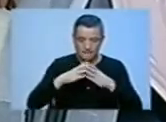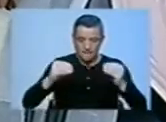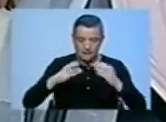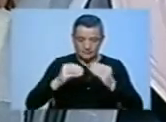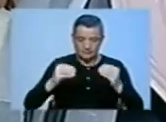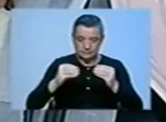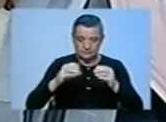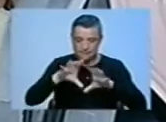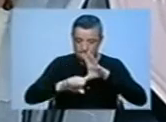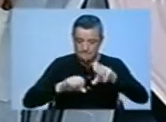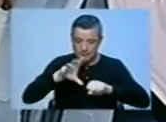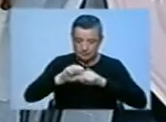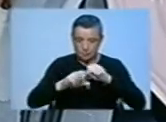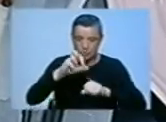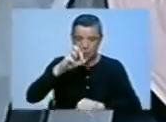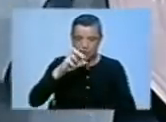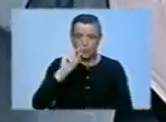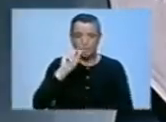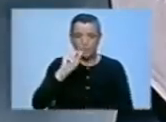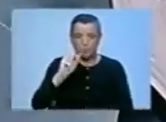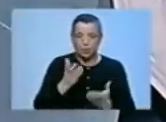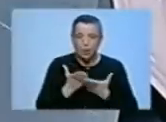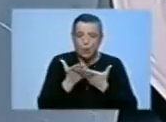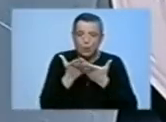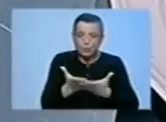e fazer peso no forno durante oito minutos